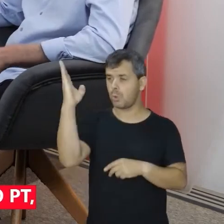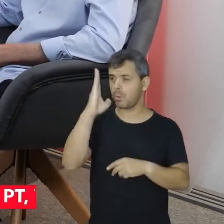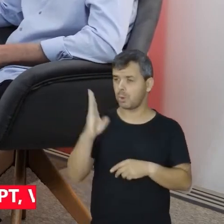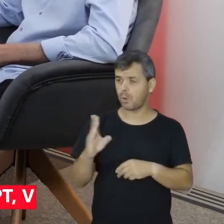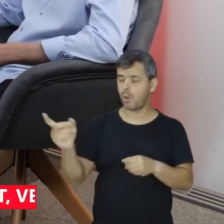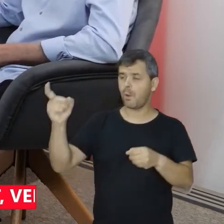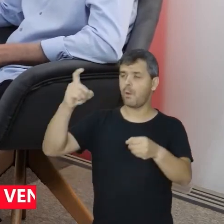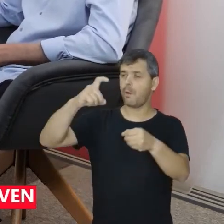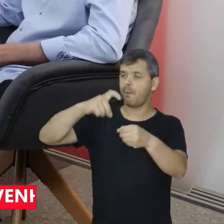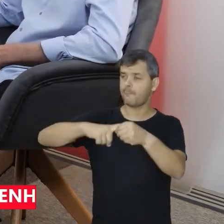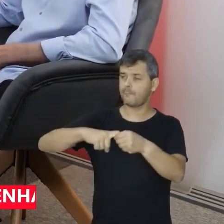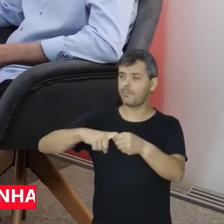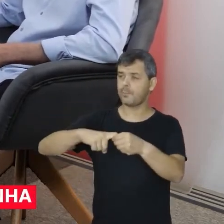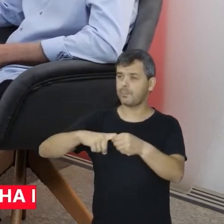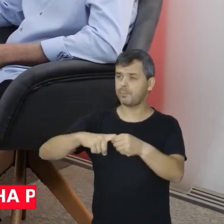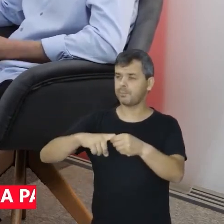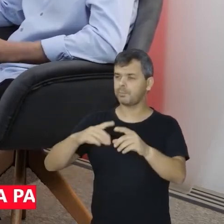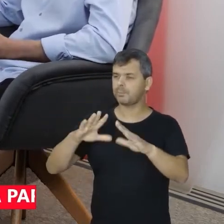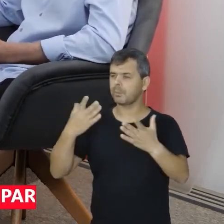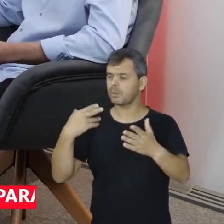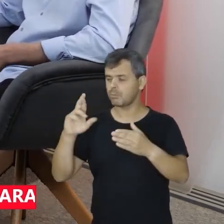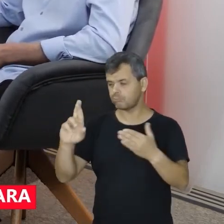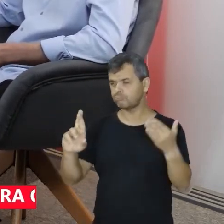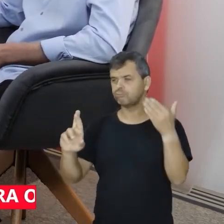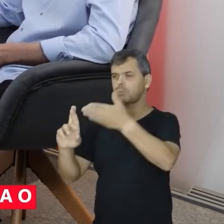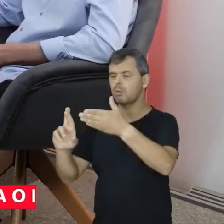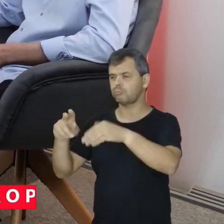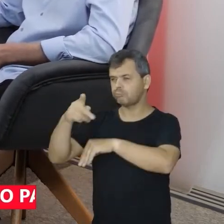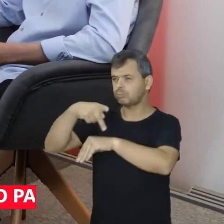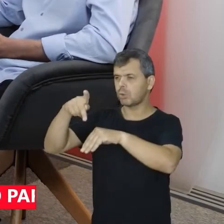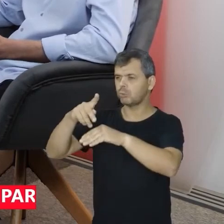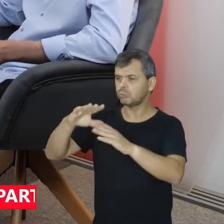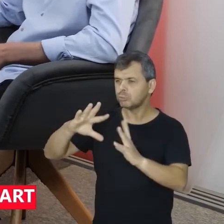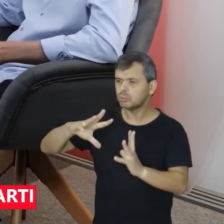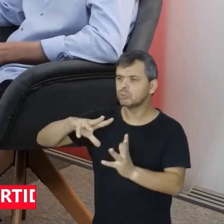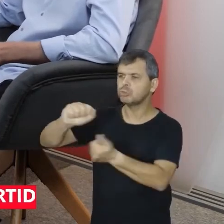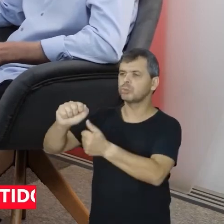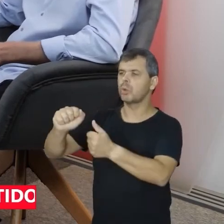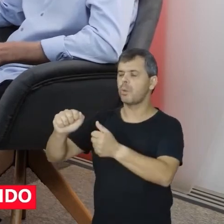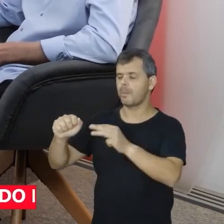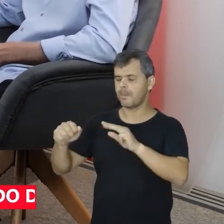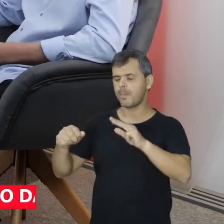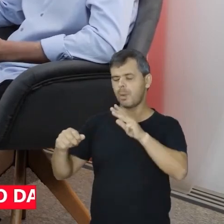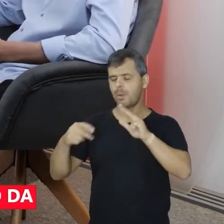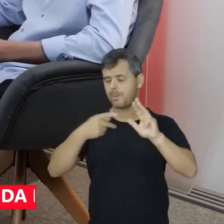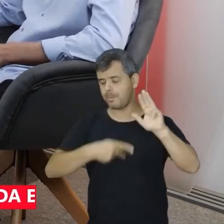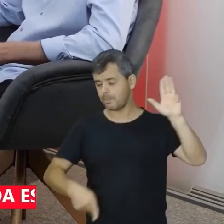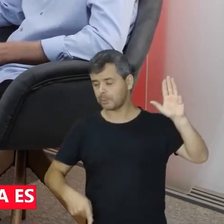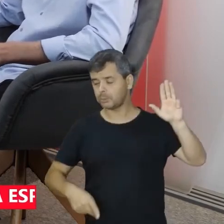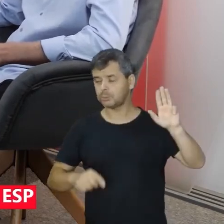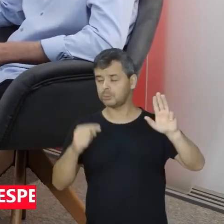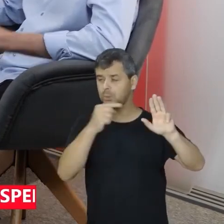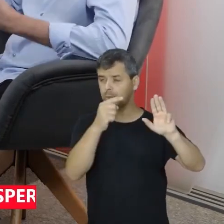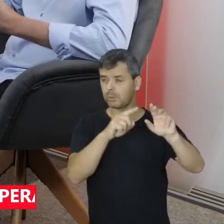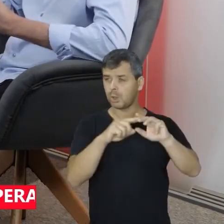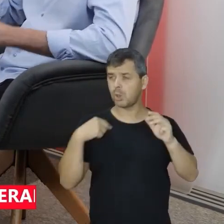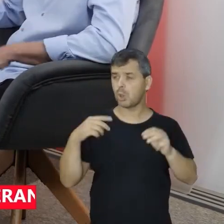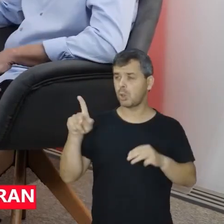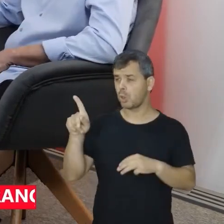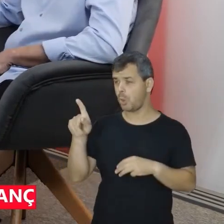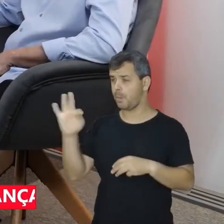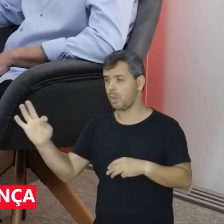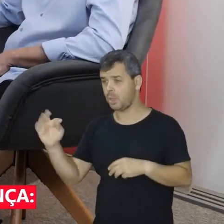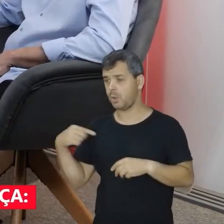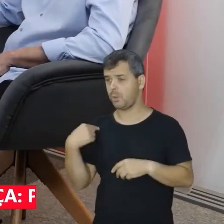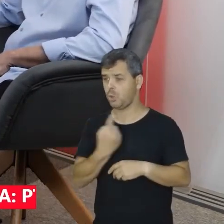voltou a ser, né, bem uma referência positiva no mundo. Então, o presidente Lula está de parabéns e nós, do Partido dos